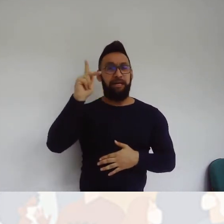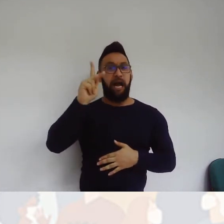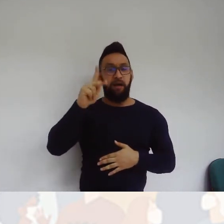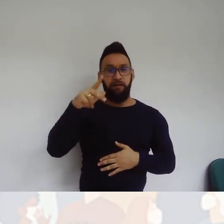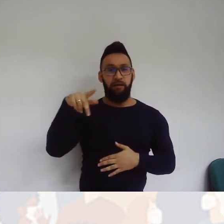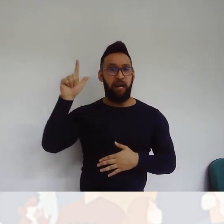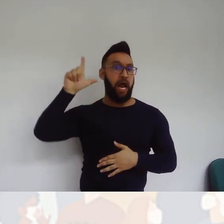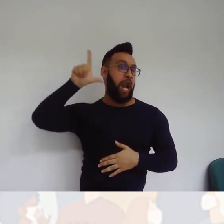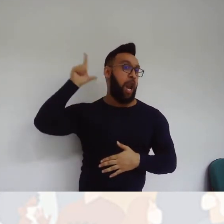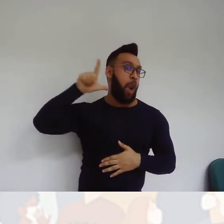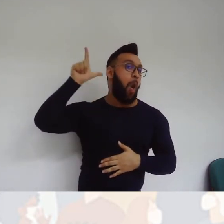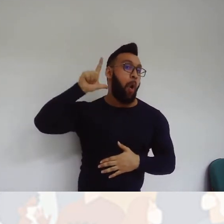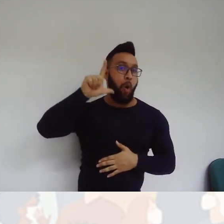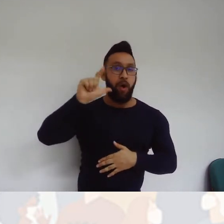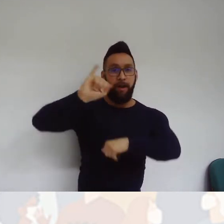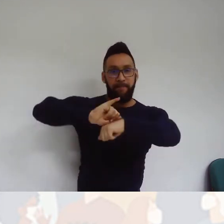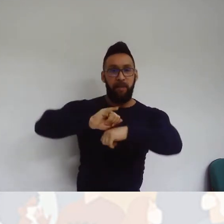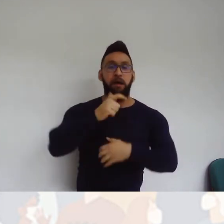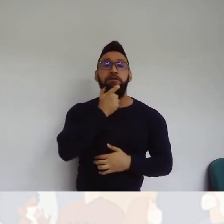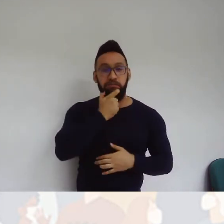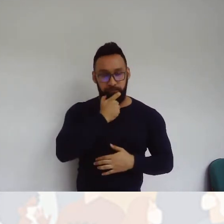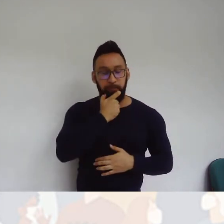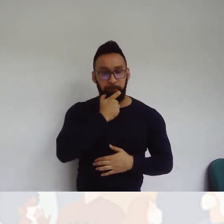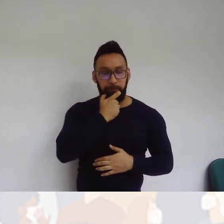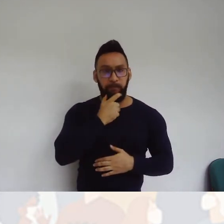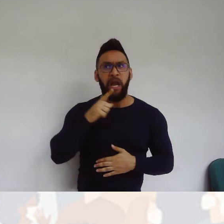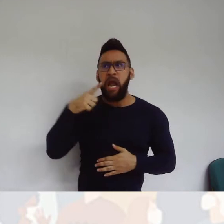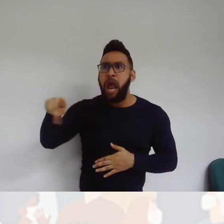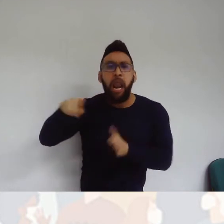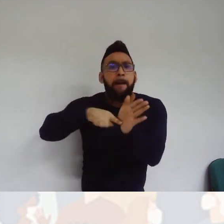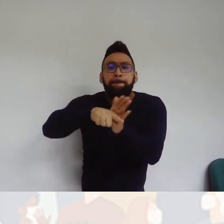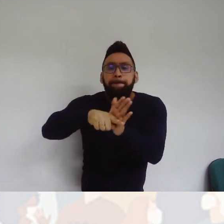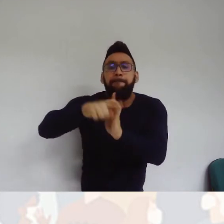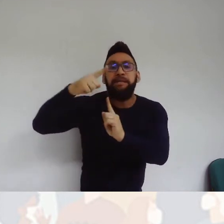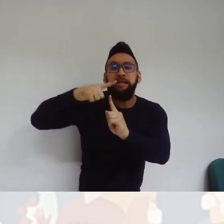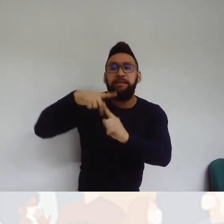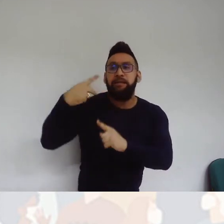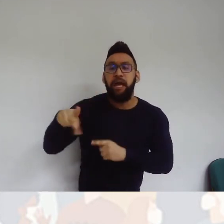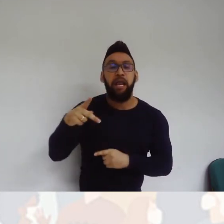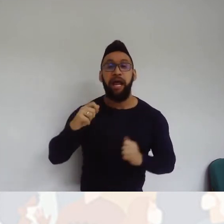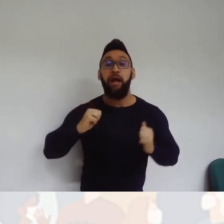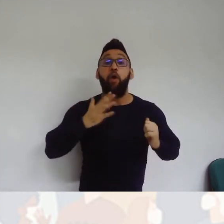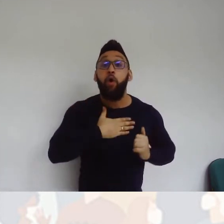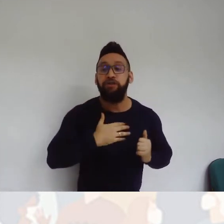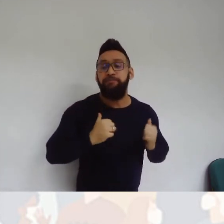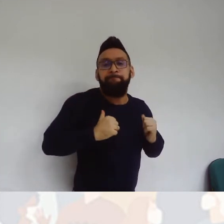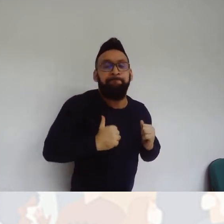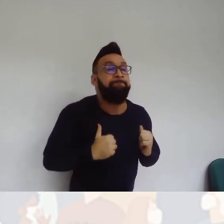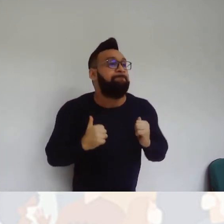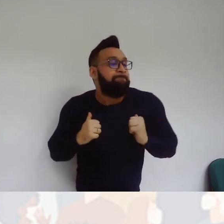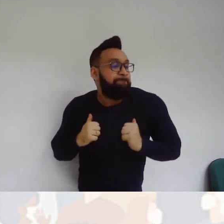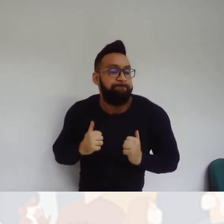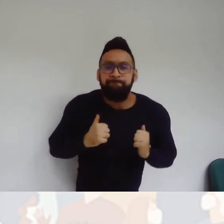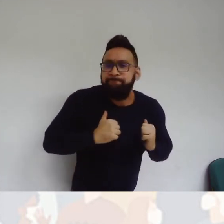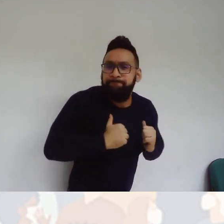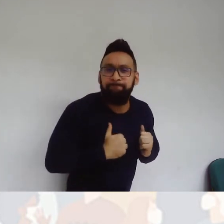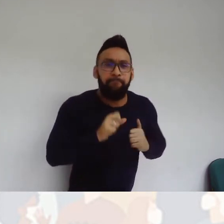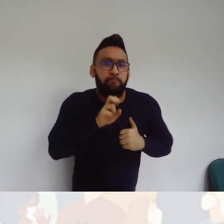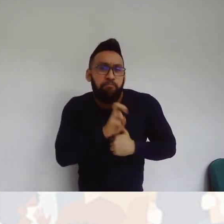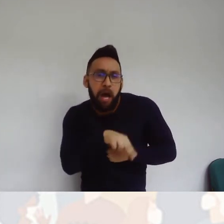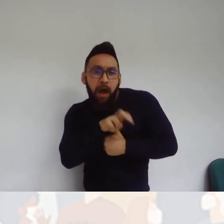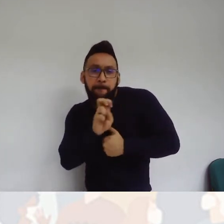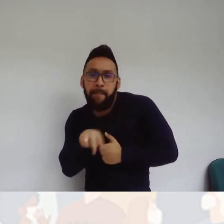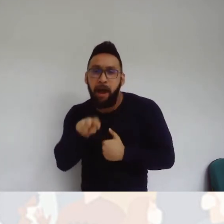ela tem uma etnografia que é feita através da caminhada. Quer dizer, isso já está